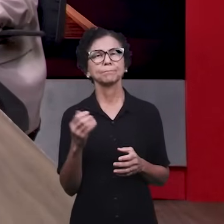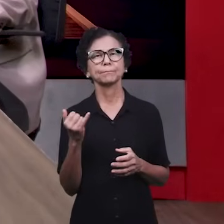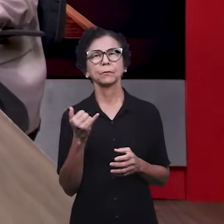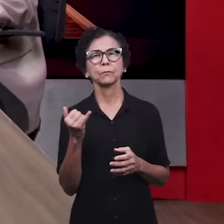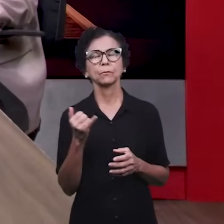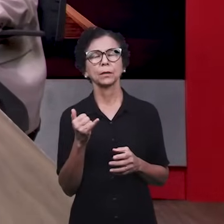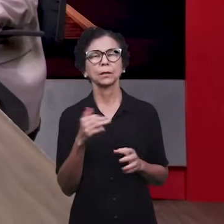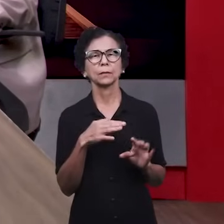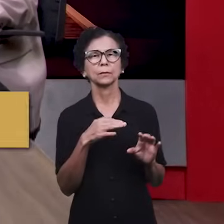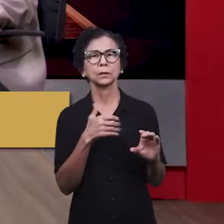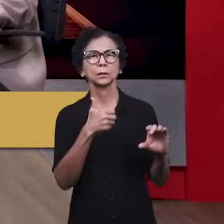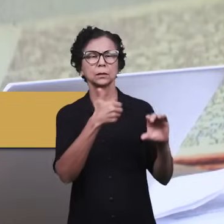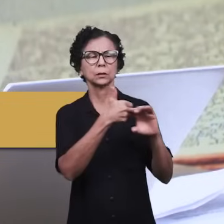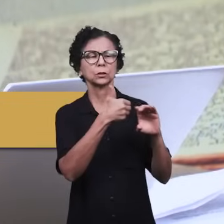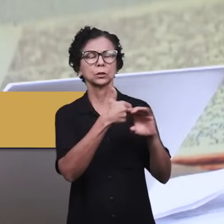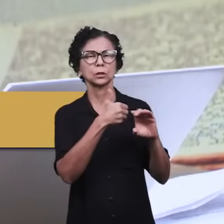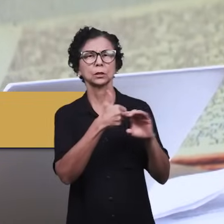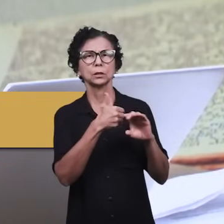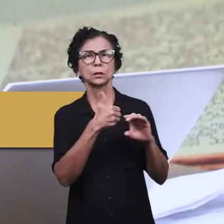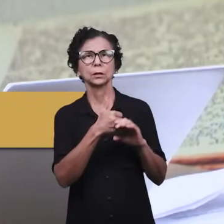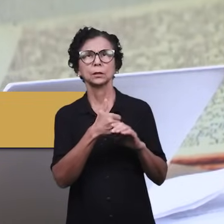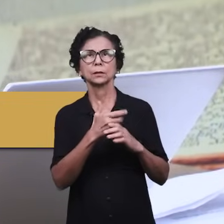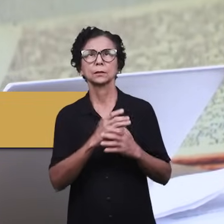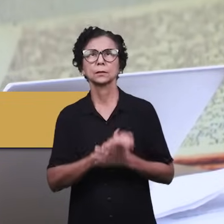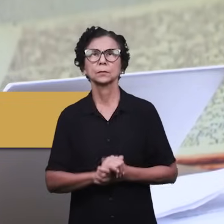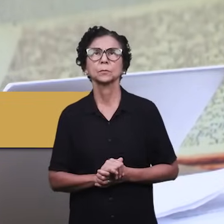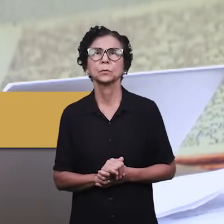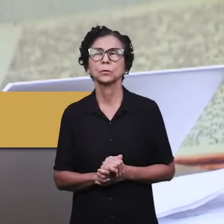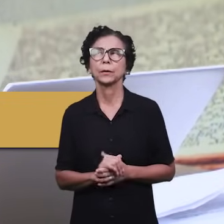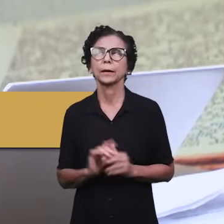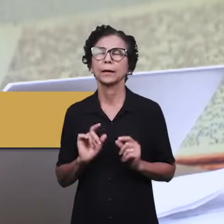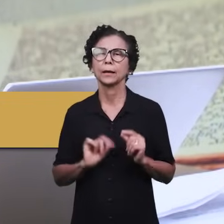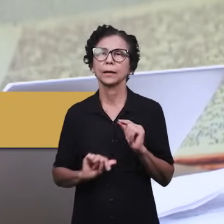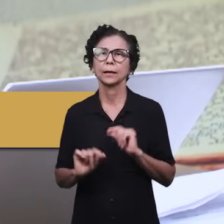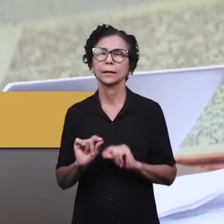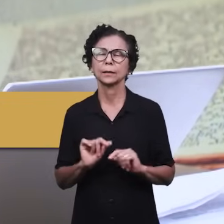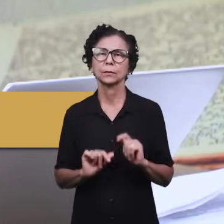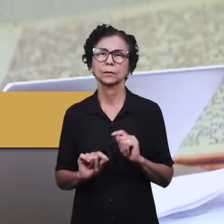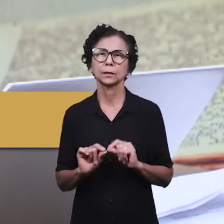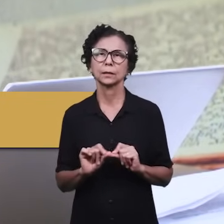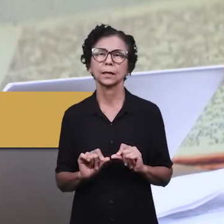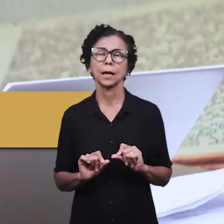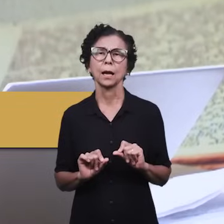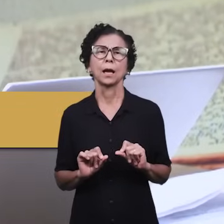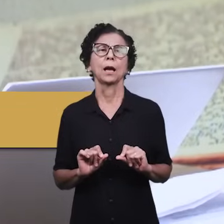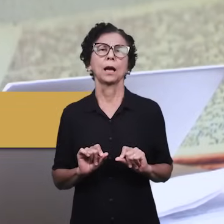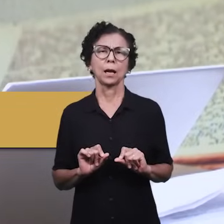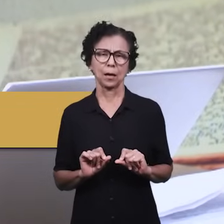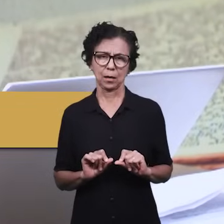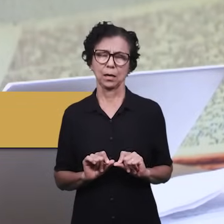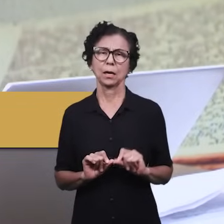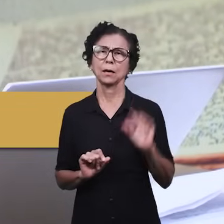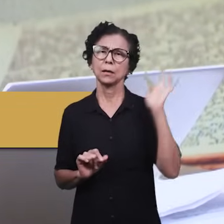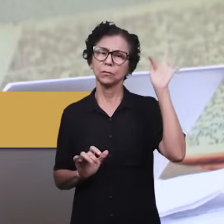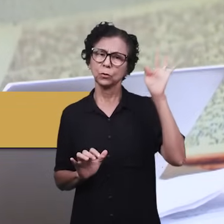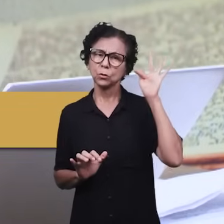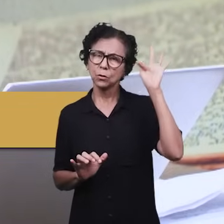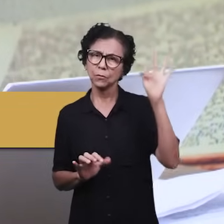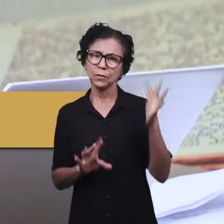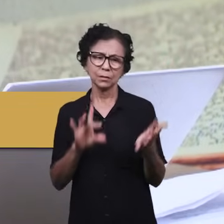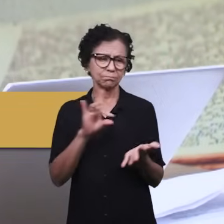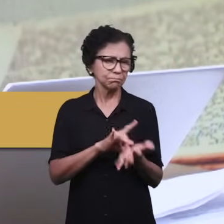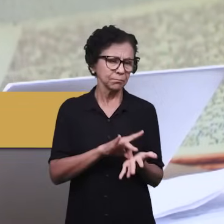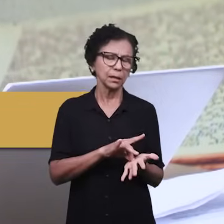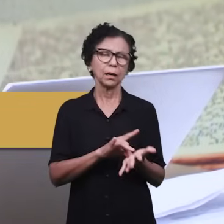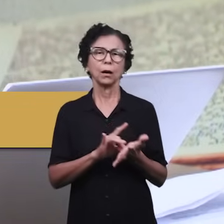uma verdadeira filosofia. Então ele entendia o Justino Marte, para ele o cristianismo é a própria a verdade